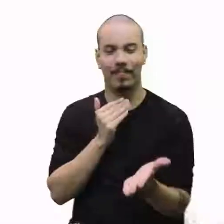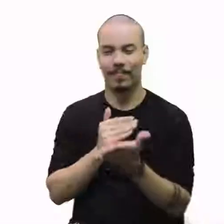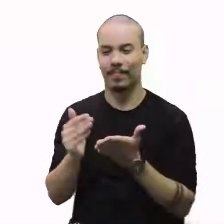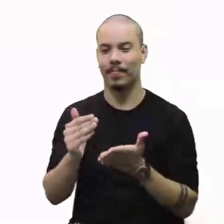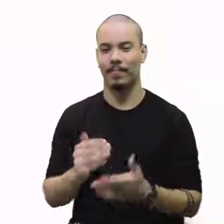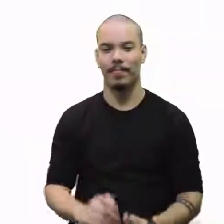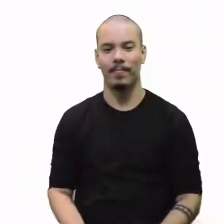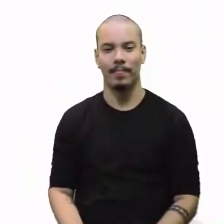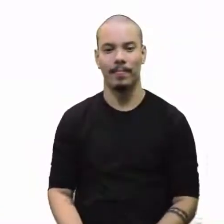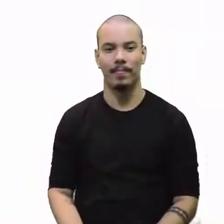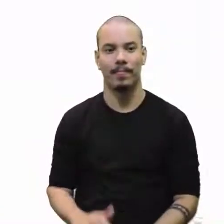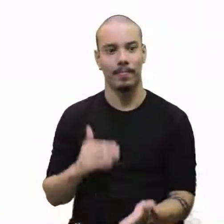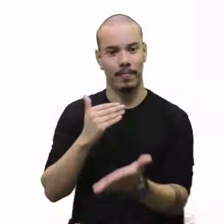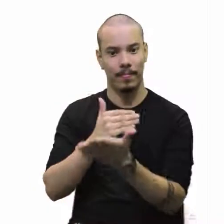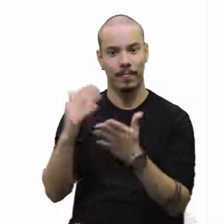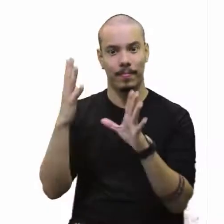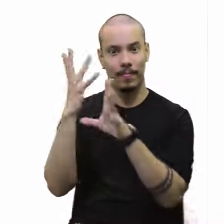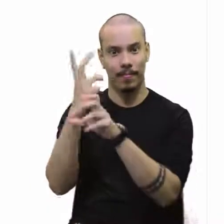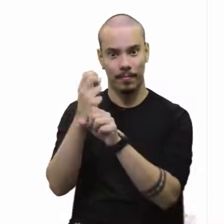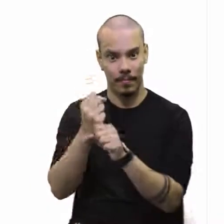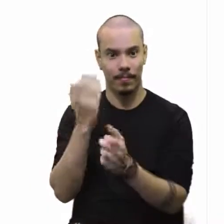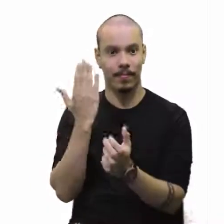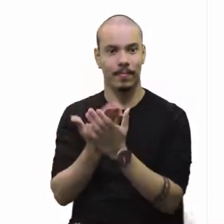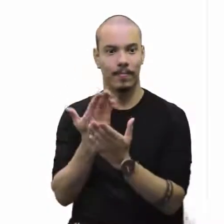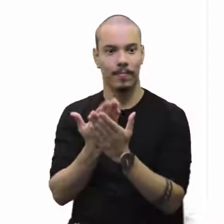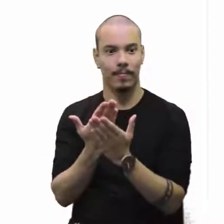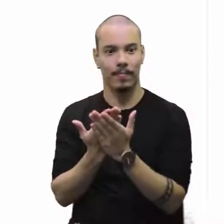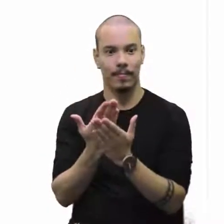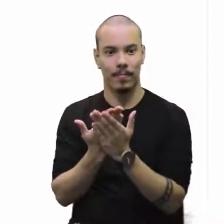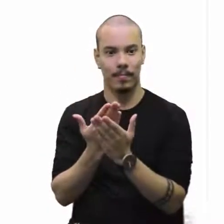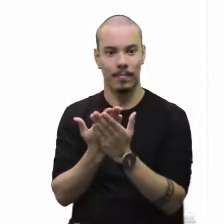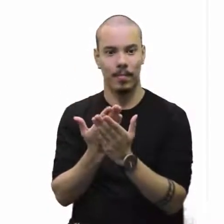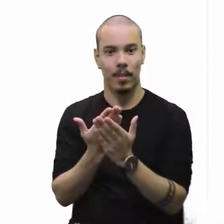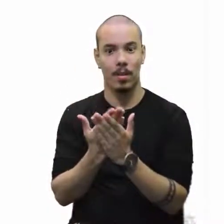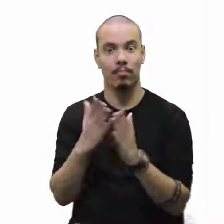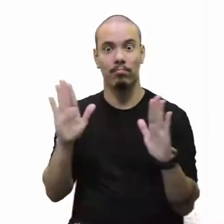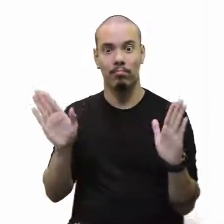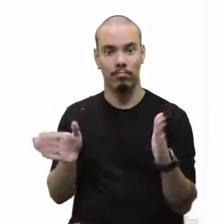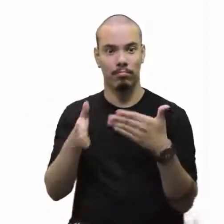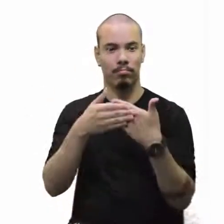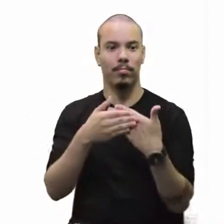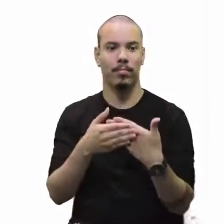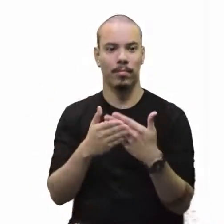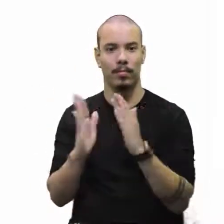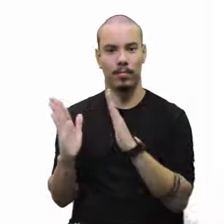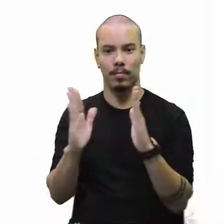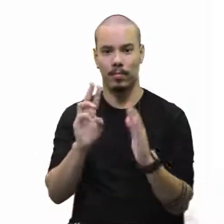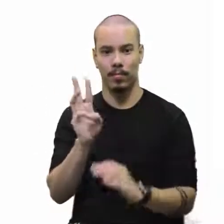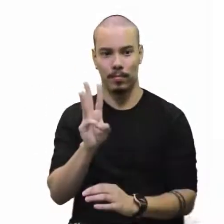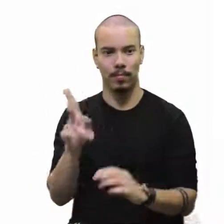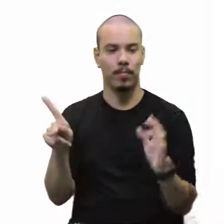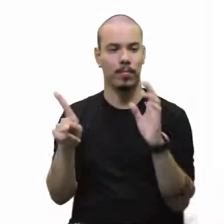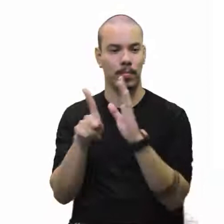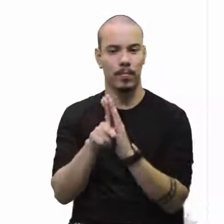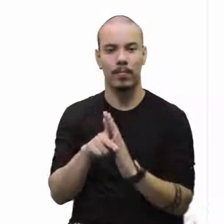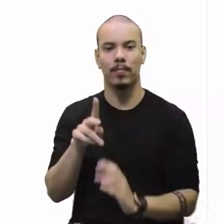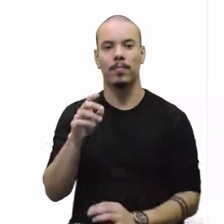lá? Iniciando nosso resumo da aula, fechando essa parte 3 aí de